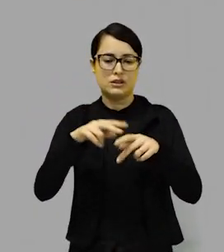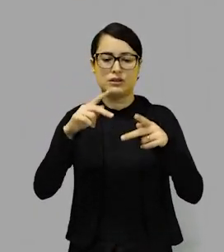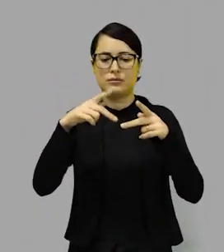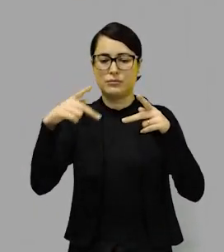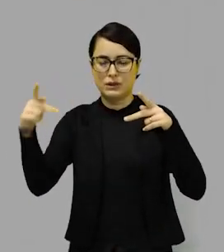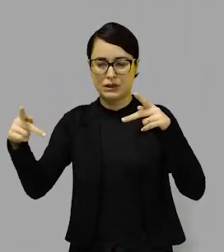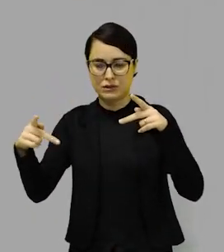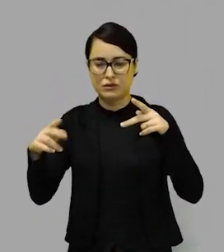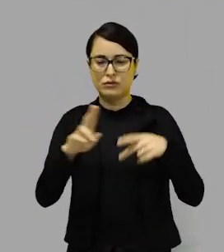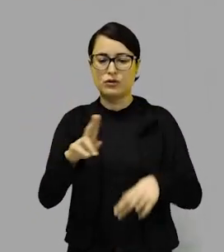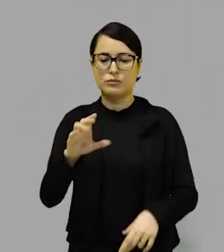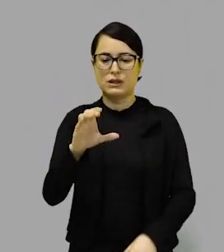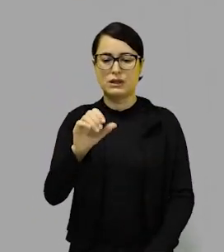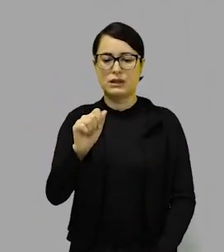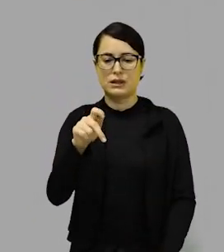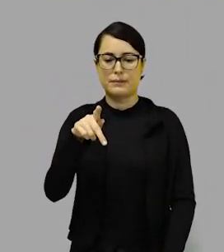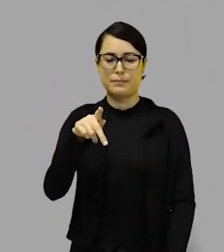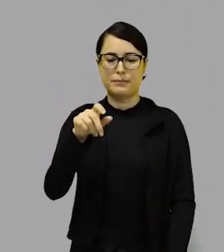de capsômero,